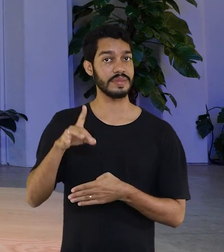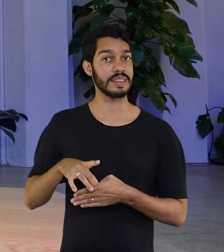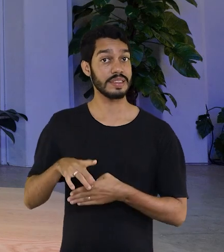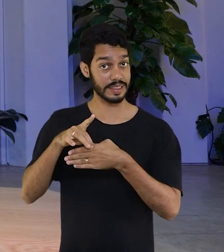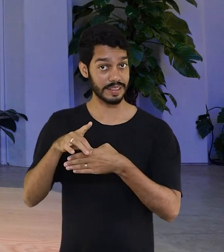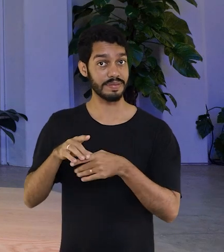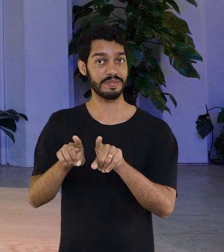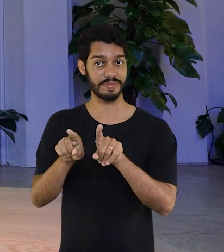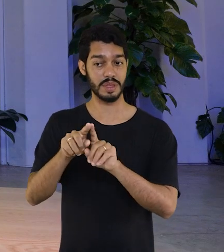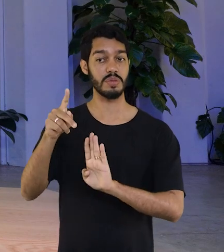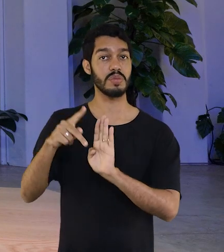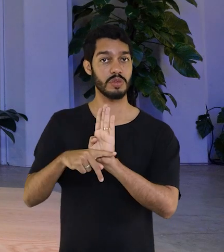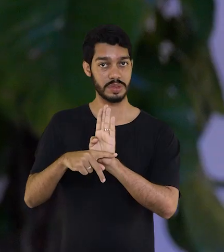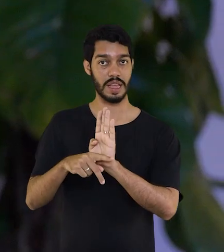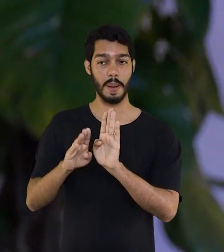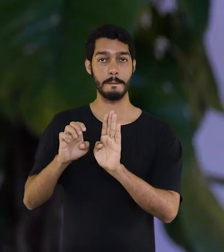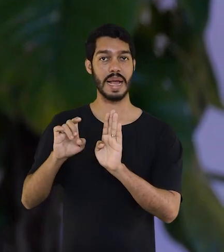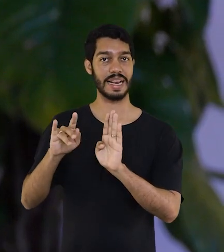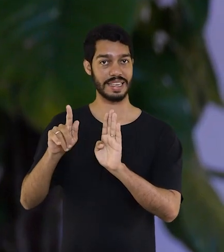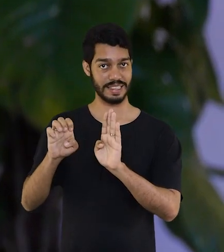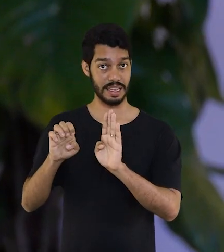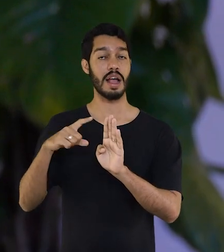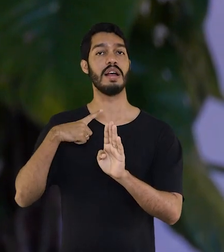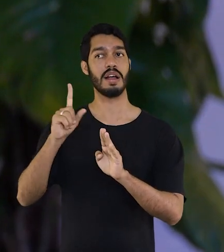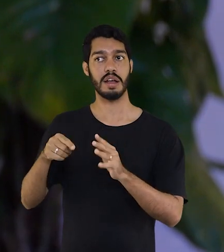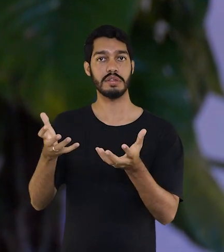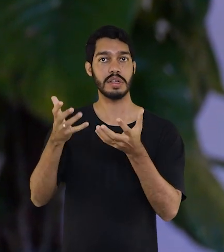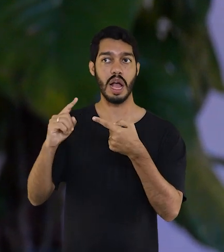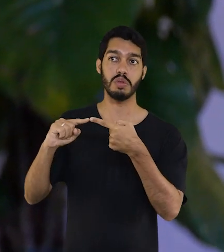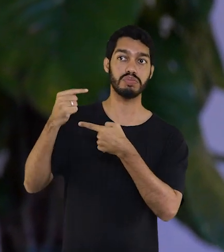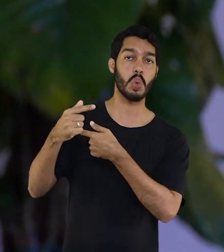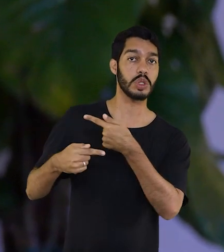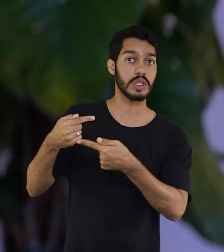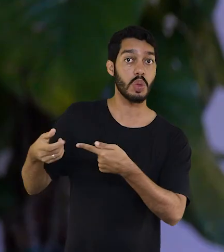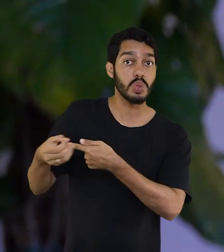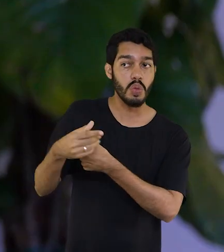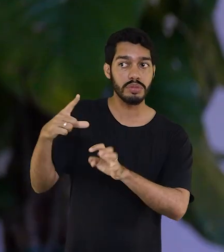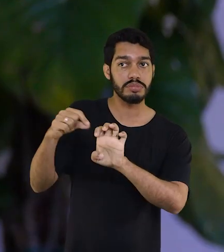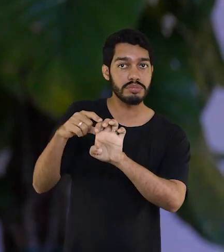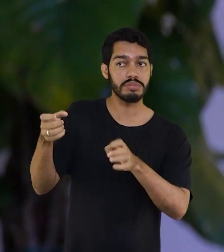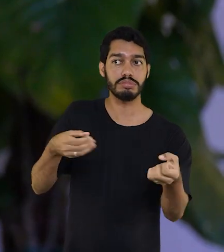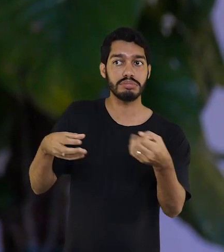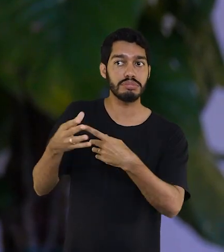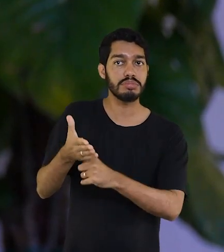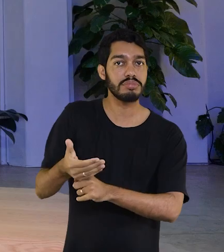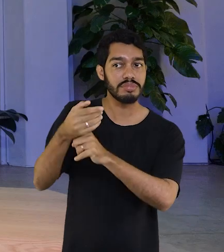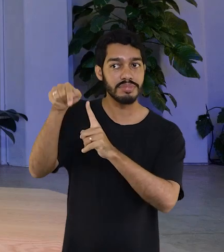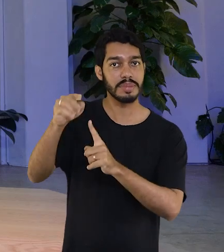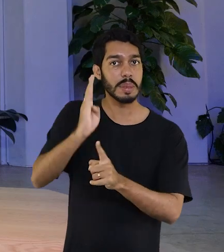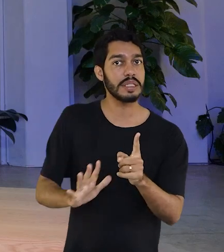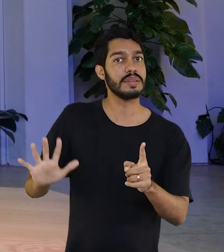lidera a Bering Founders, um programa da Fundação Bering focado em identificar e acelerar a próxima geração de empreendedores de tecnologia no